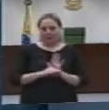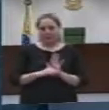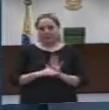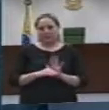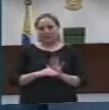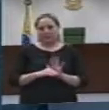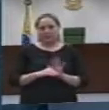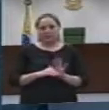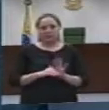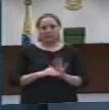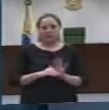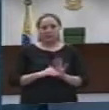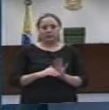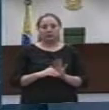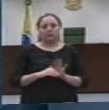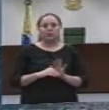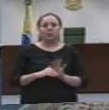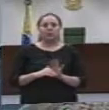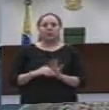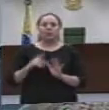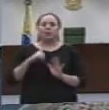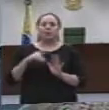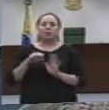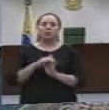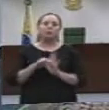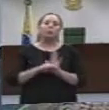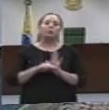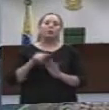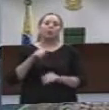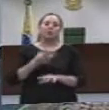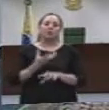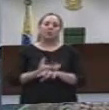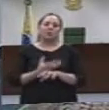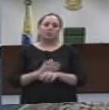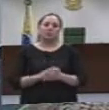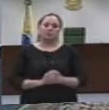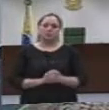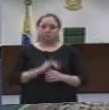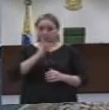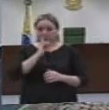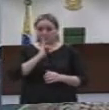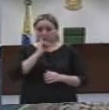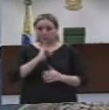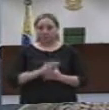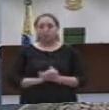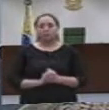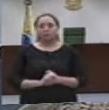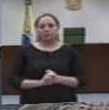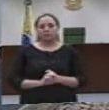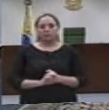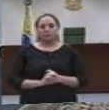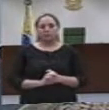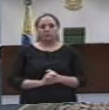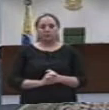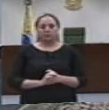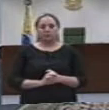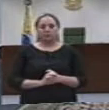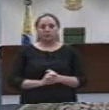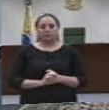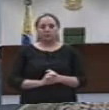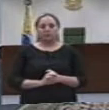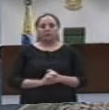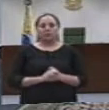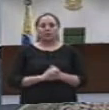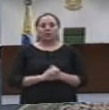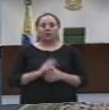nos programas dessas dessas disciplinas por exemplo é versículos que são